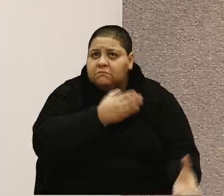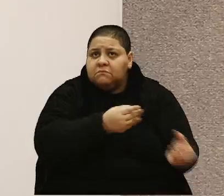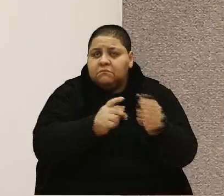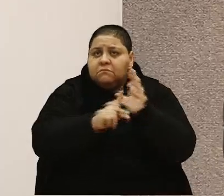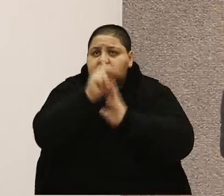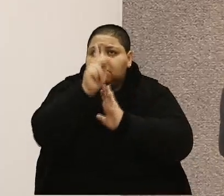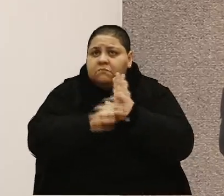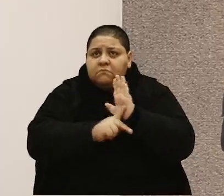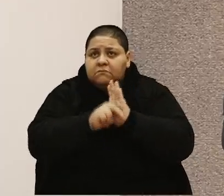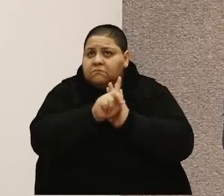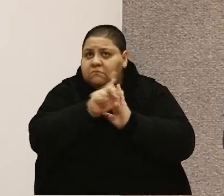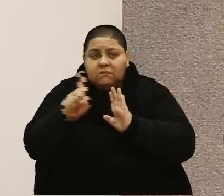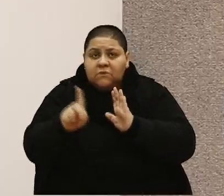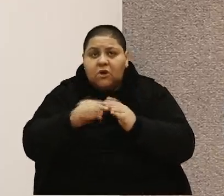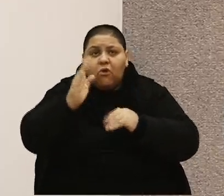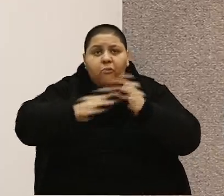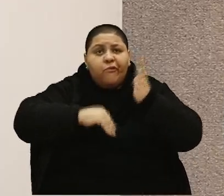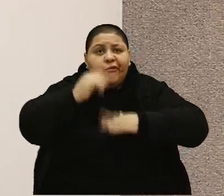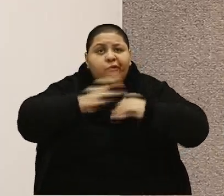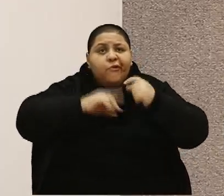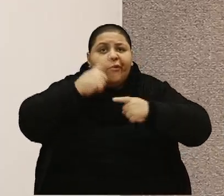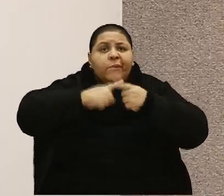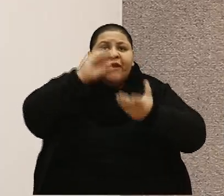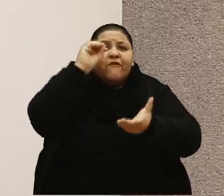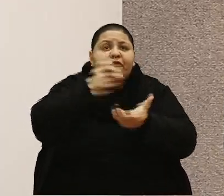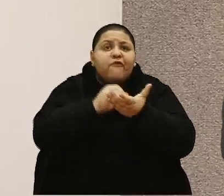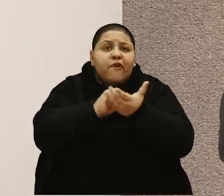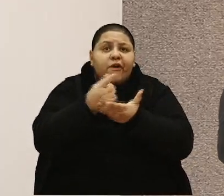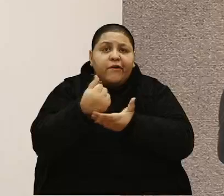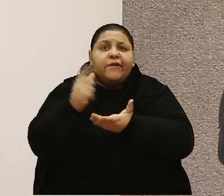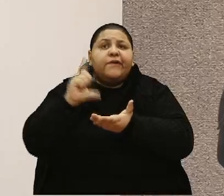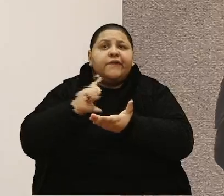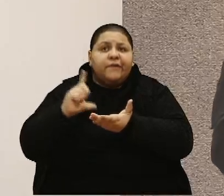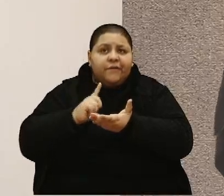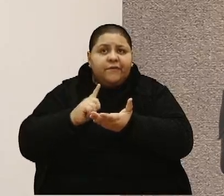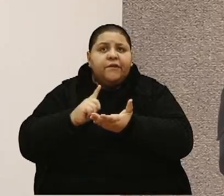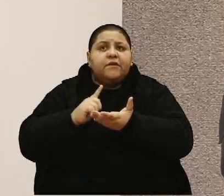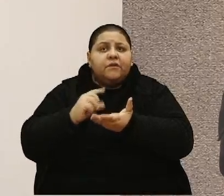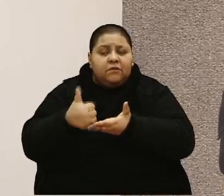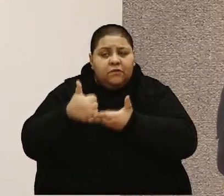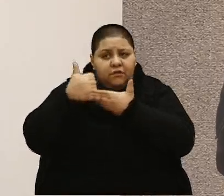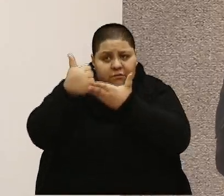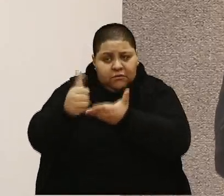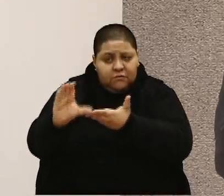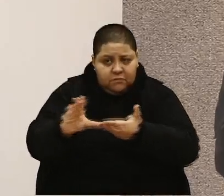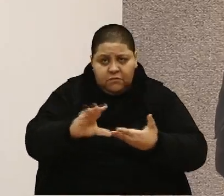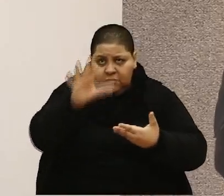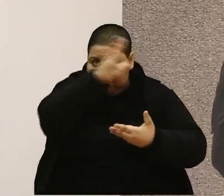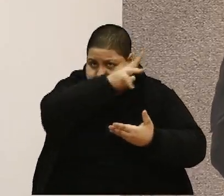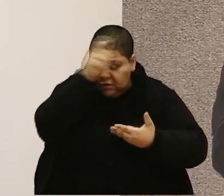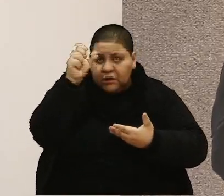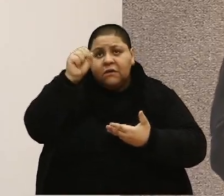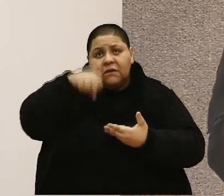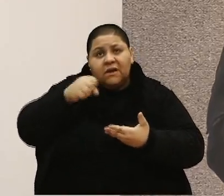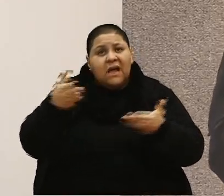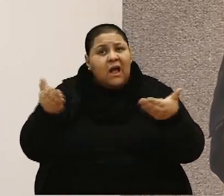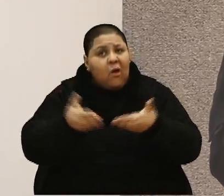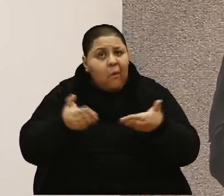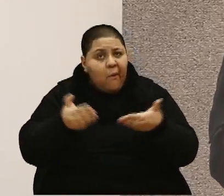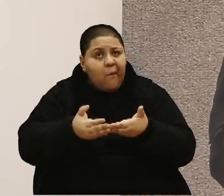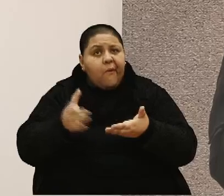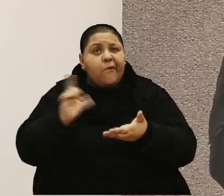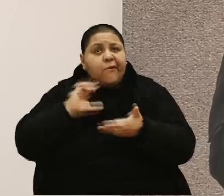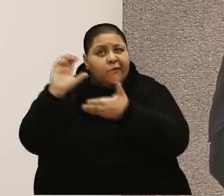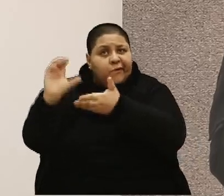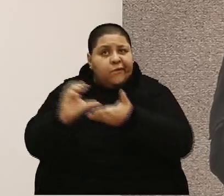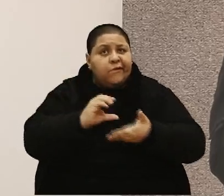projetos acabam não sendo viabilizados porque falta recurso. Existe uma parcela de contribuição e de investimento do município? De fato existe. Agora, tem